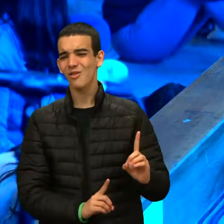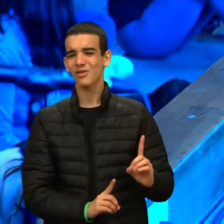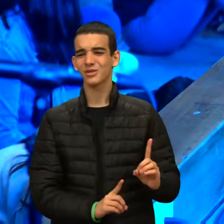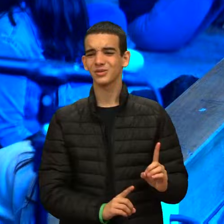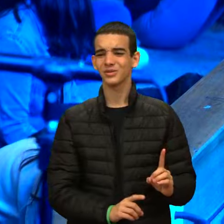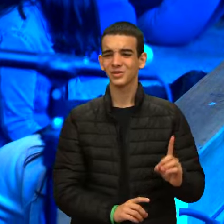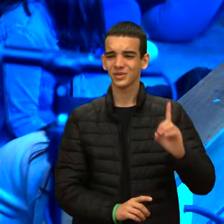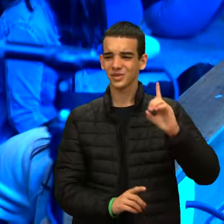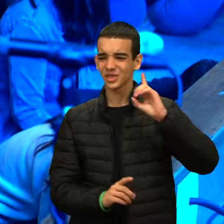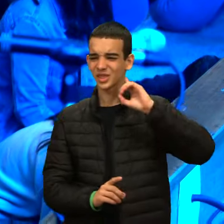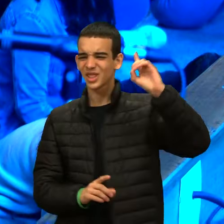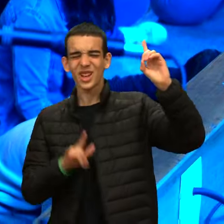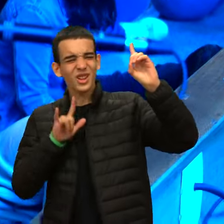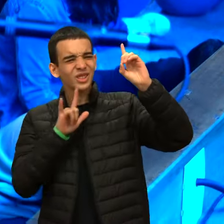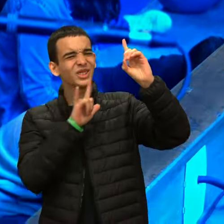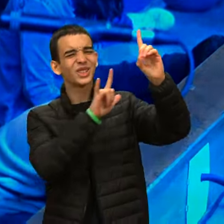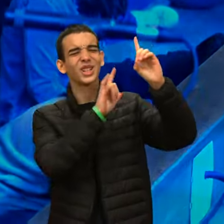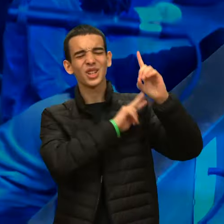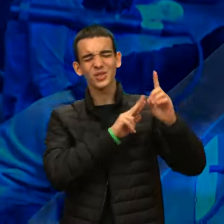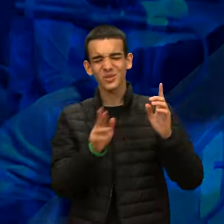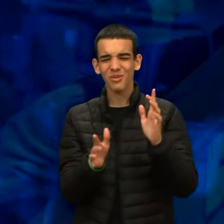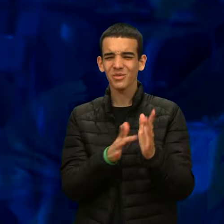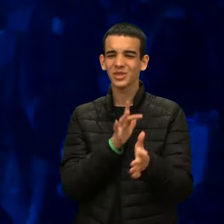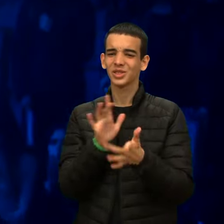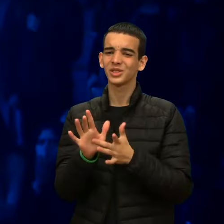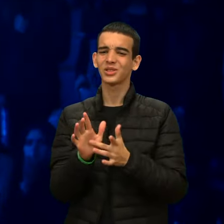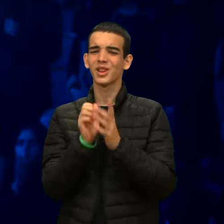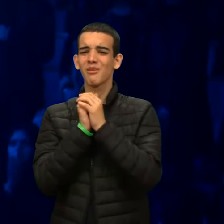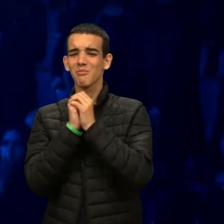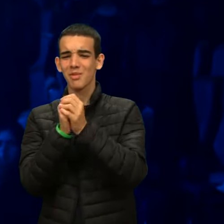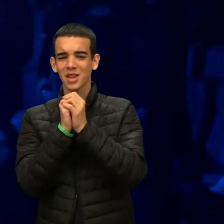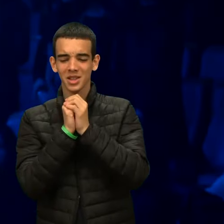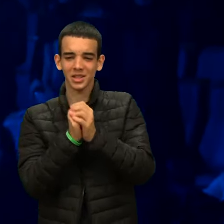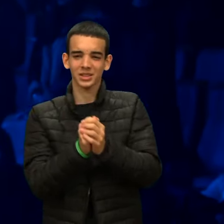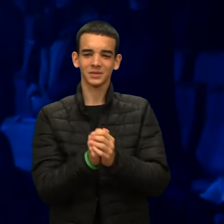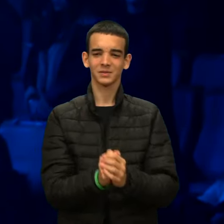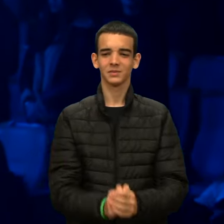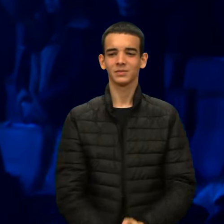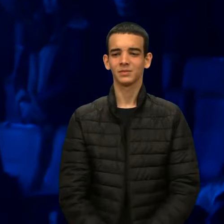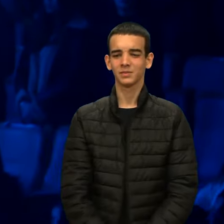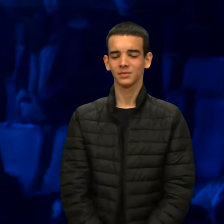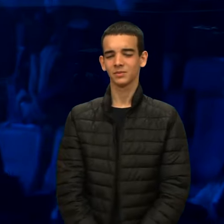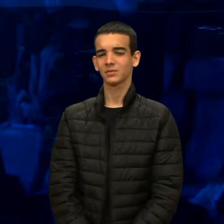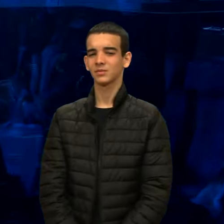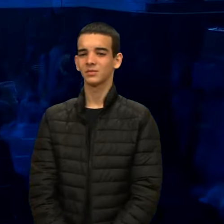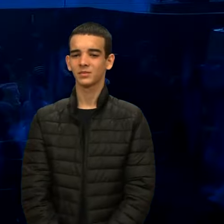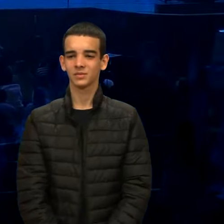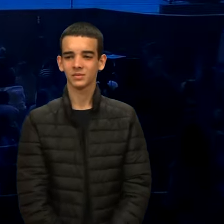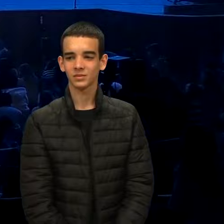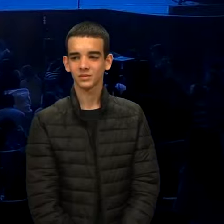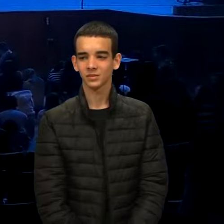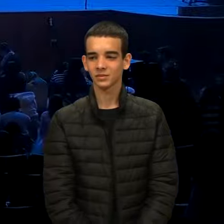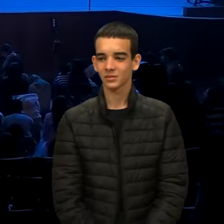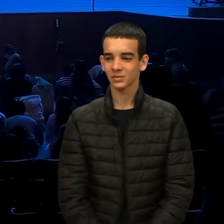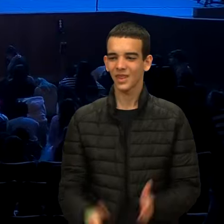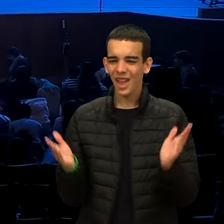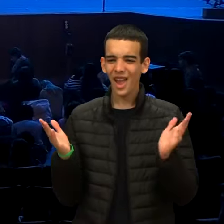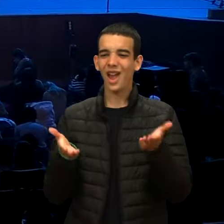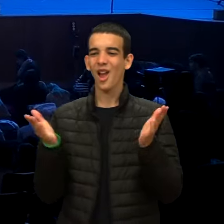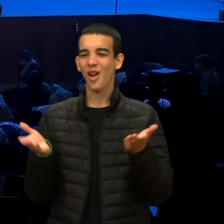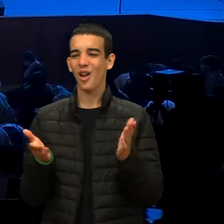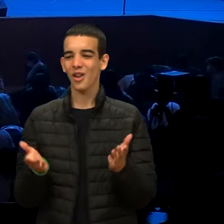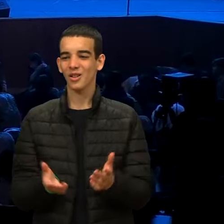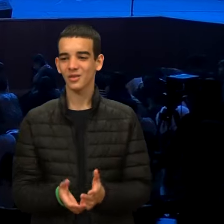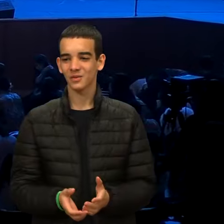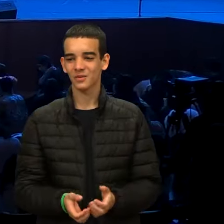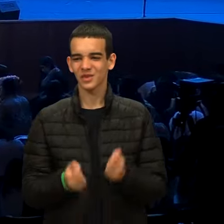Pai. Em nome de Jesus. Amém. E agora eu quero fazer um convite para você